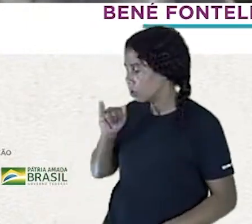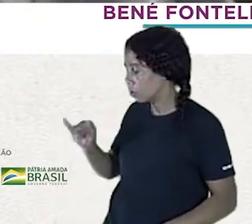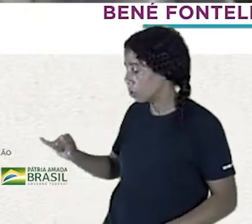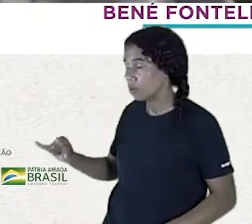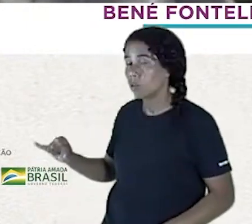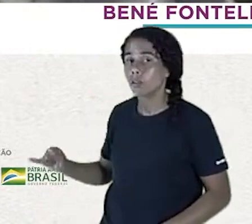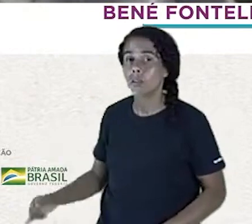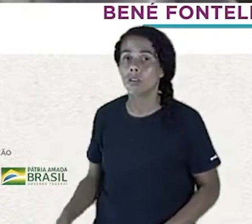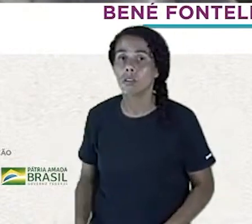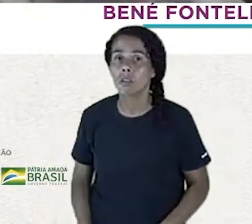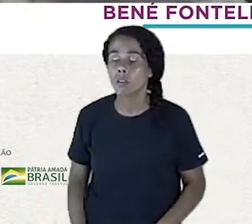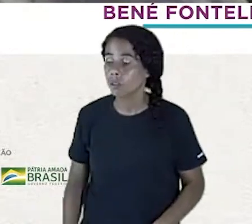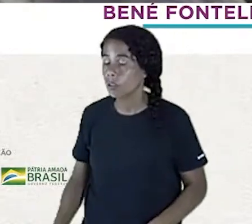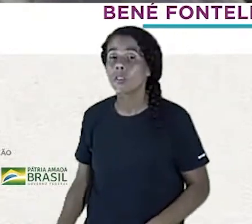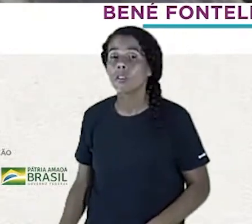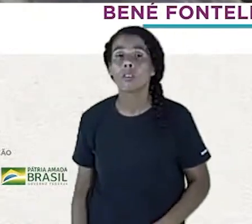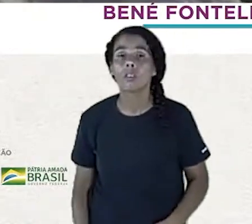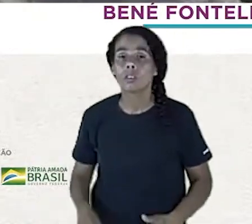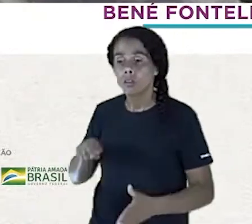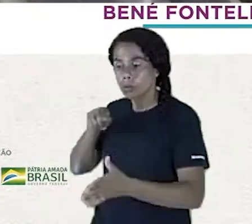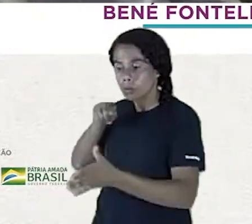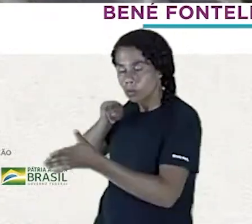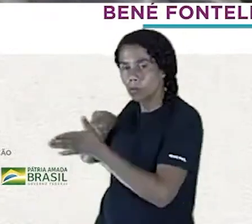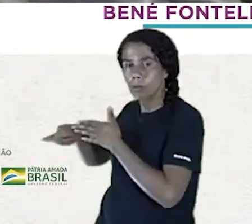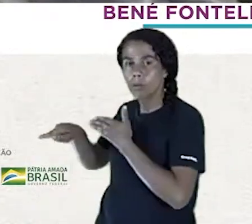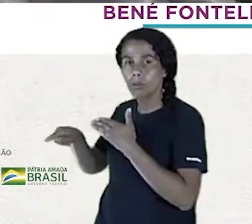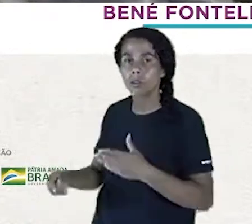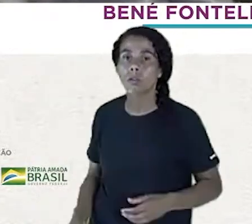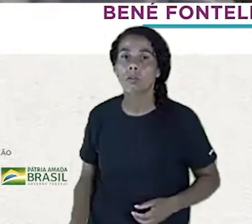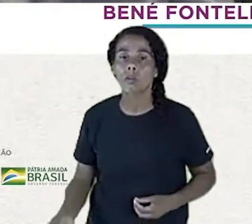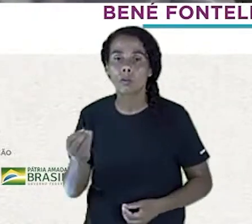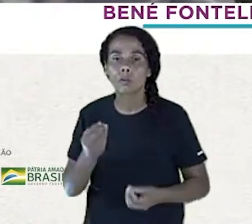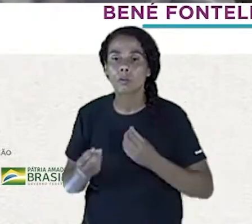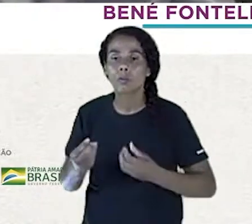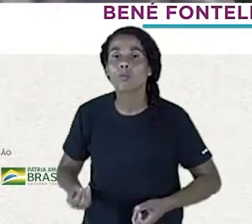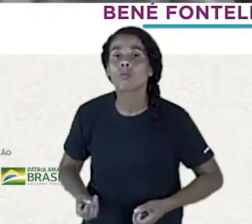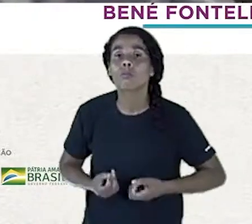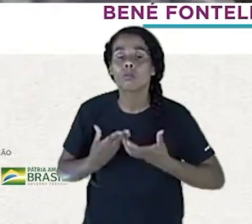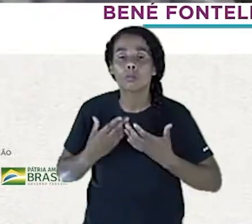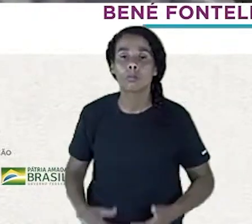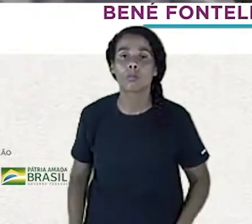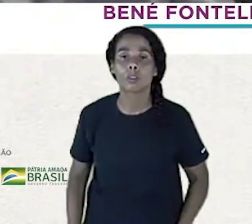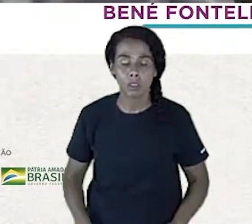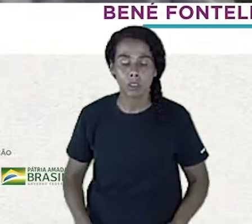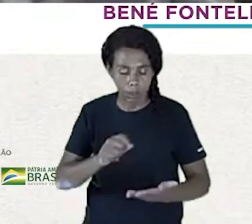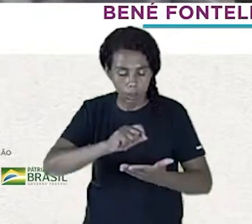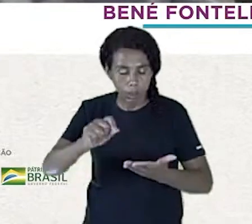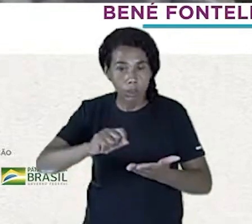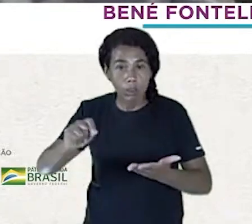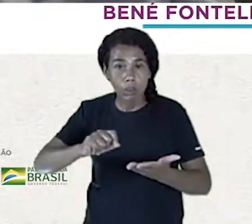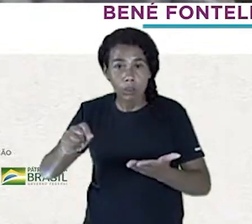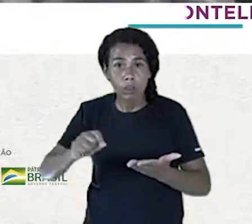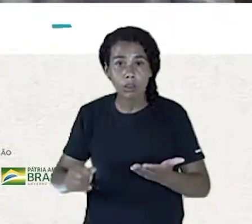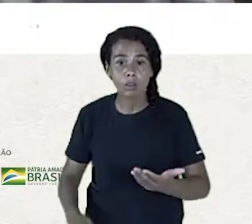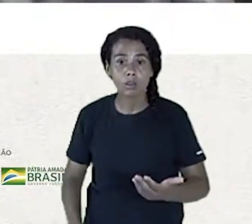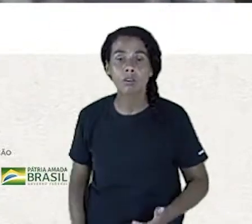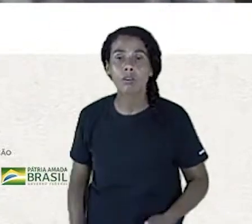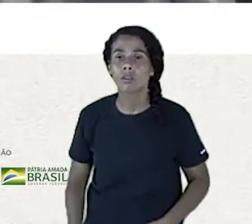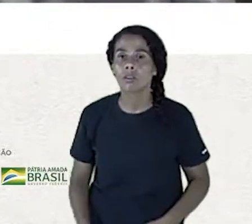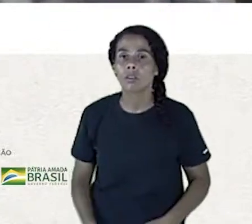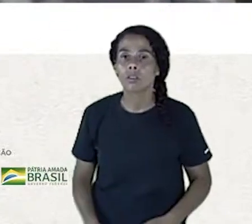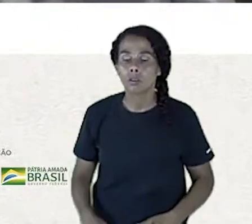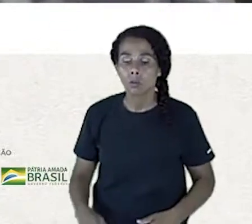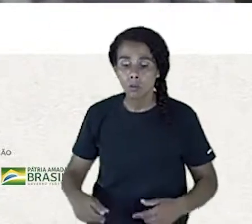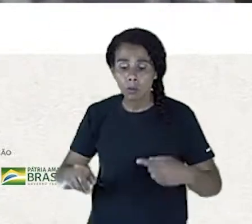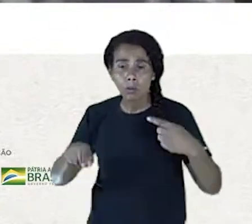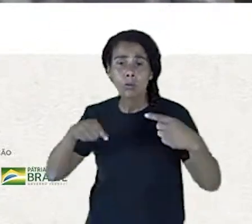registra, e faz questão de dizer que é registro, mas o registro com a objetividade não objetiva